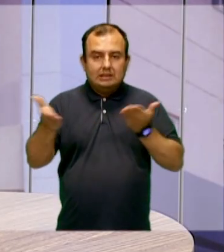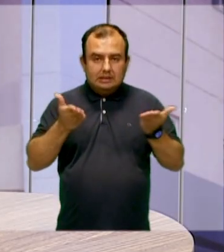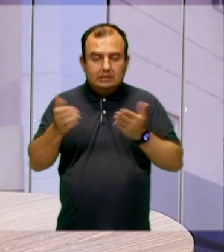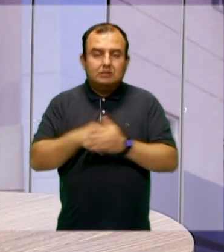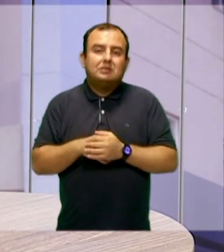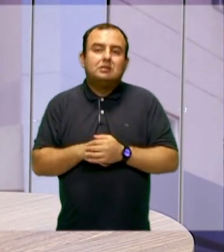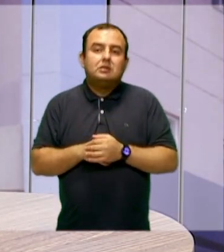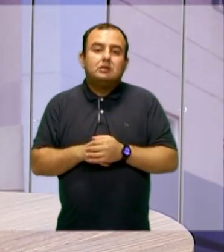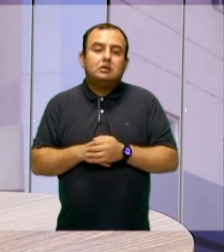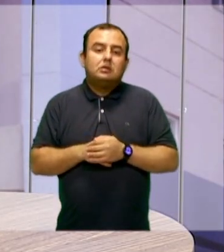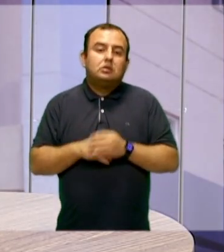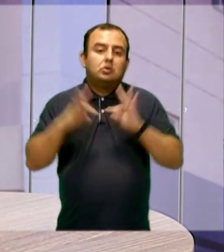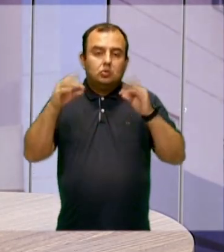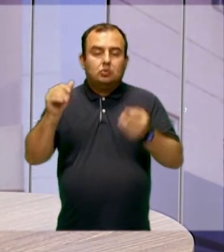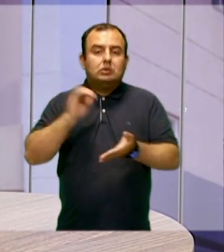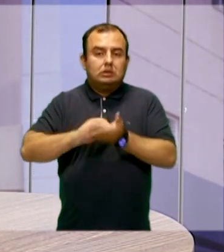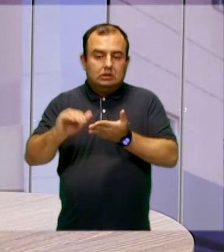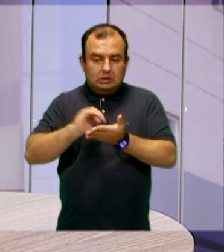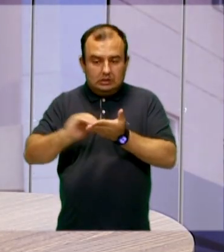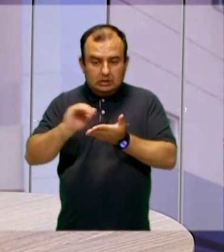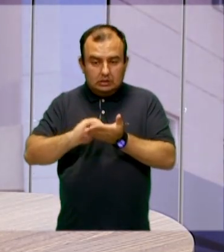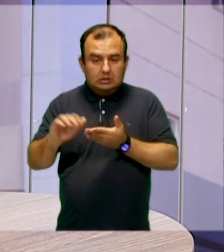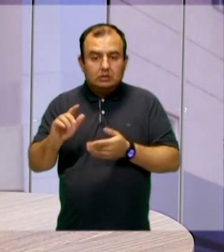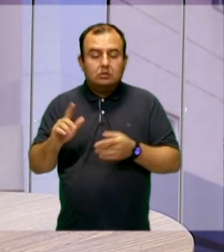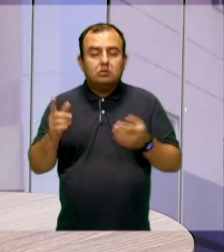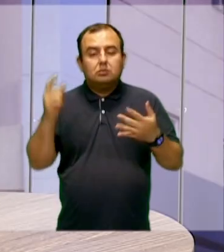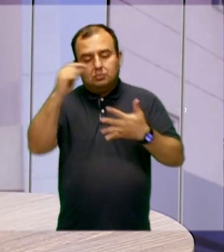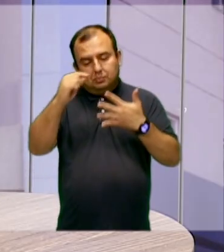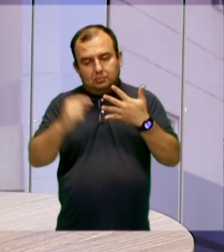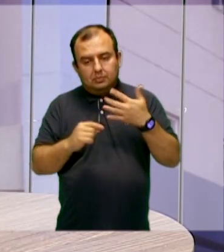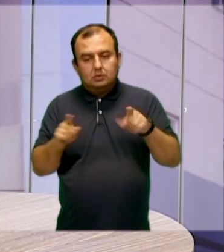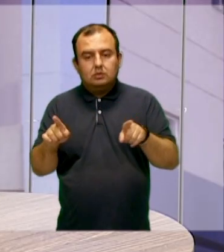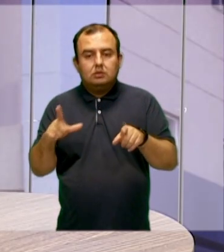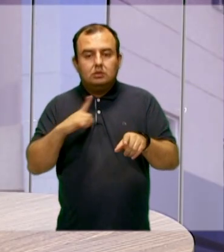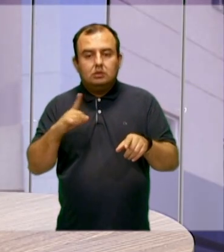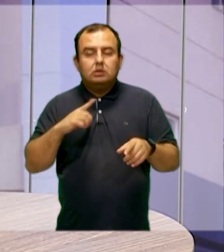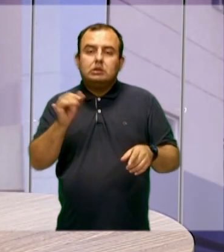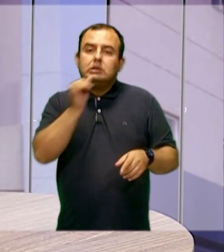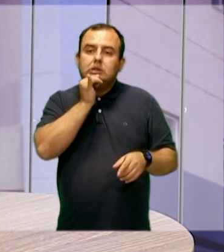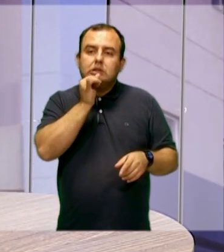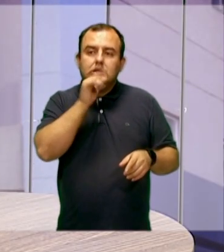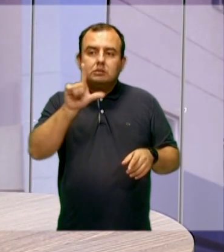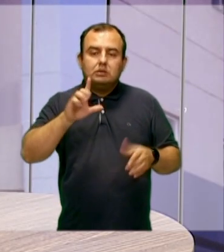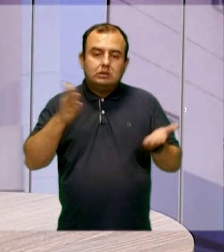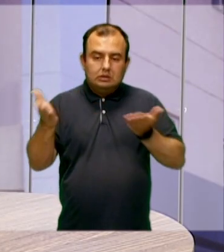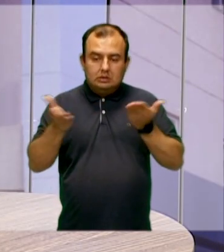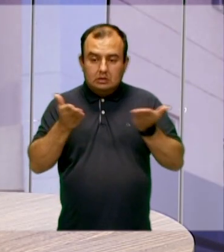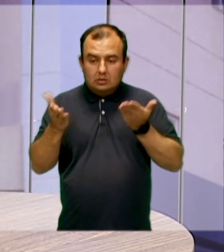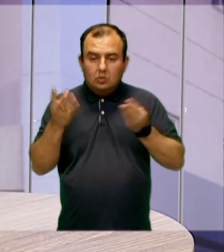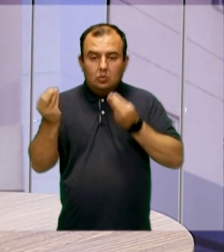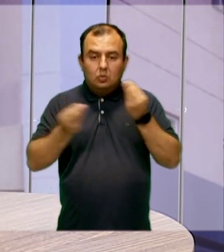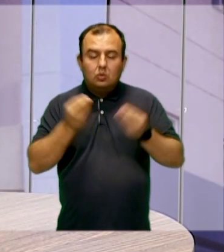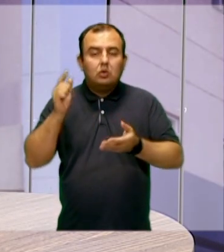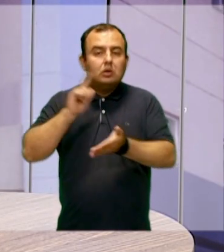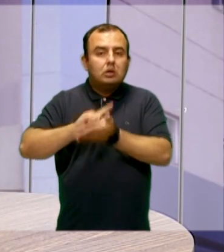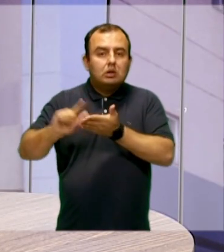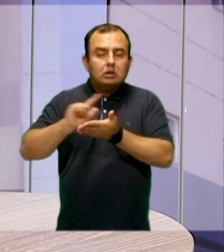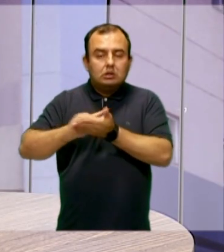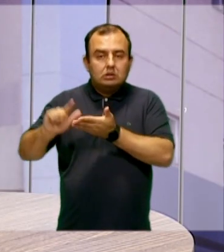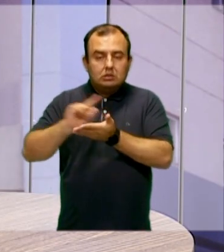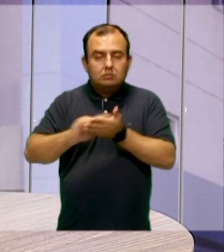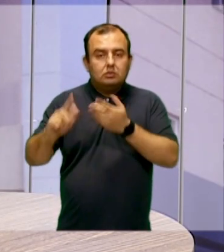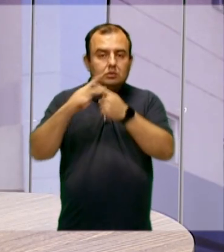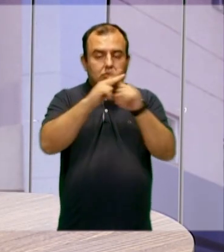lá. Todas as secretarias estão com essas questões, né? Então, a gente está, por exemplo, na licitação da limpeza e manutenção do